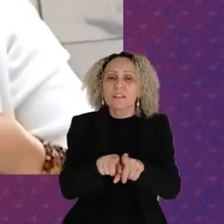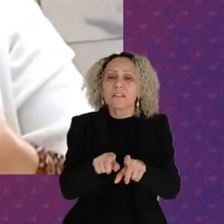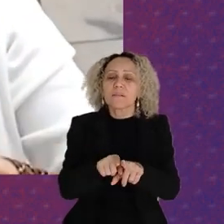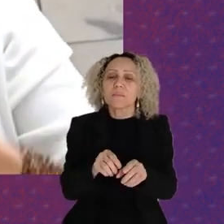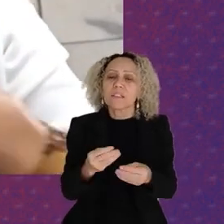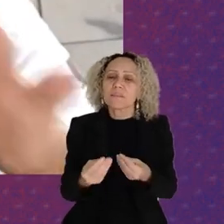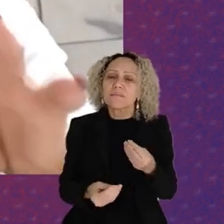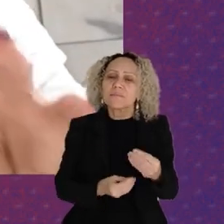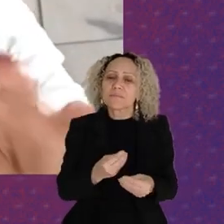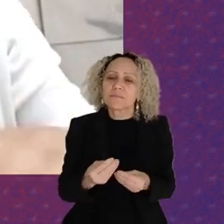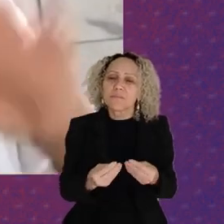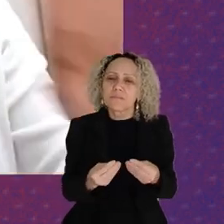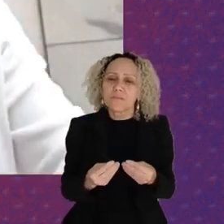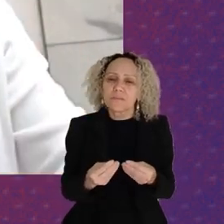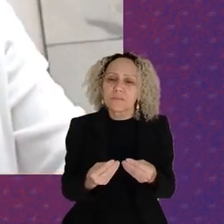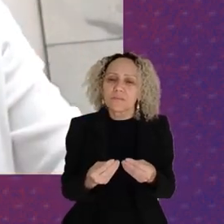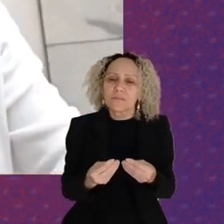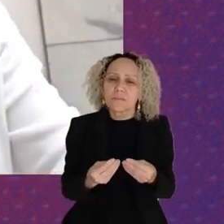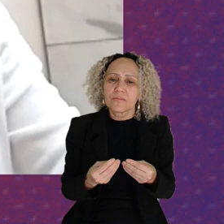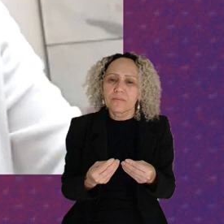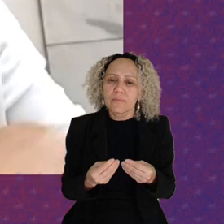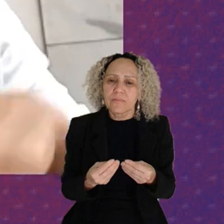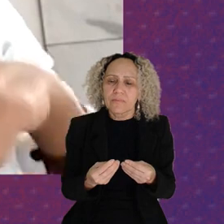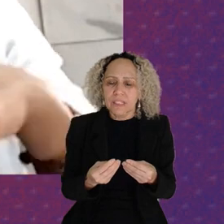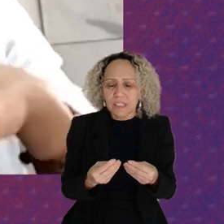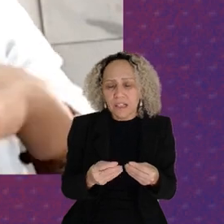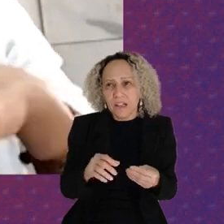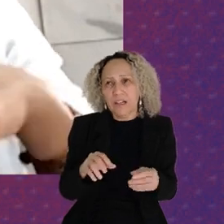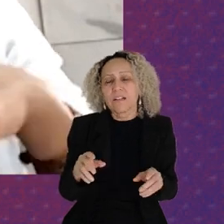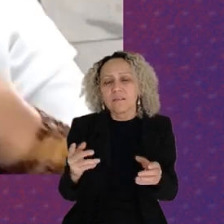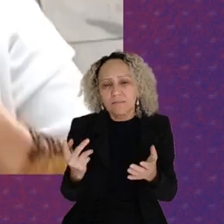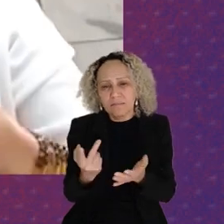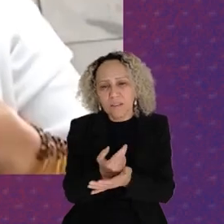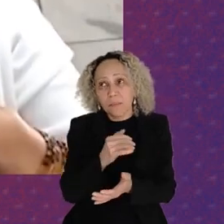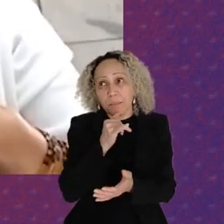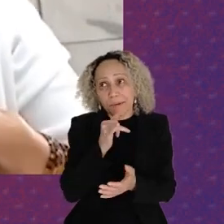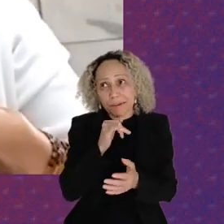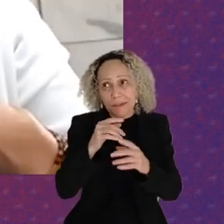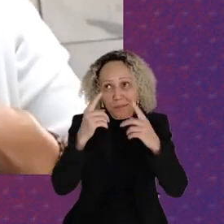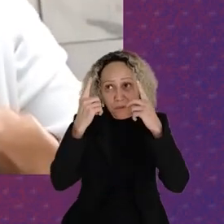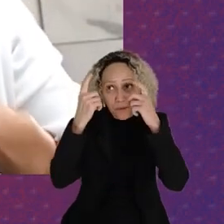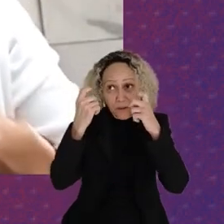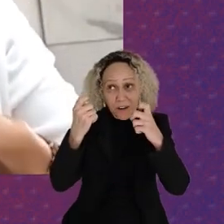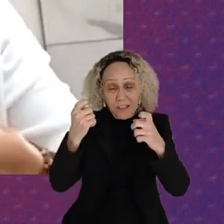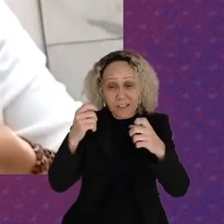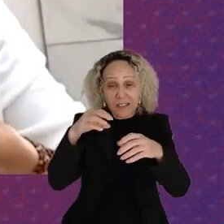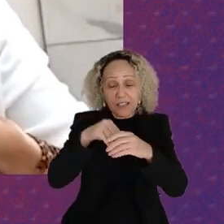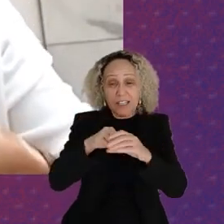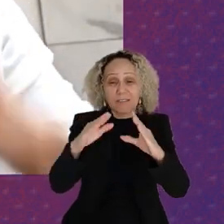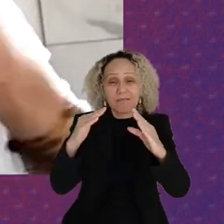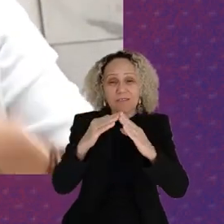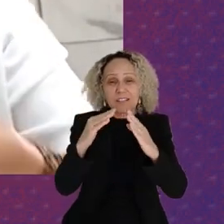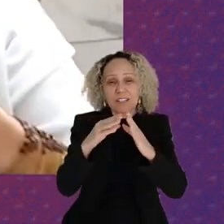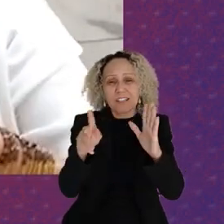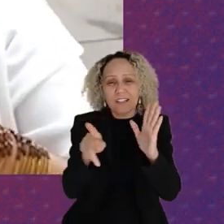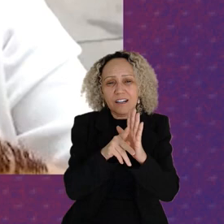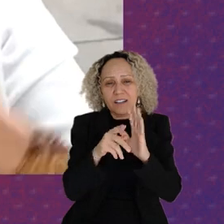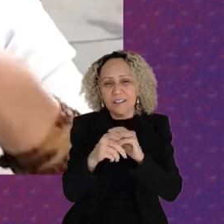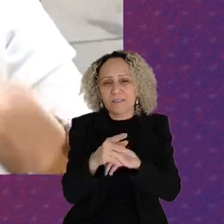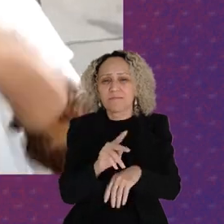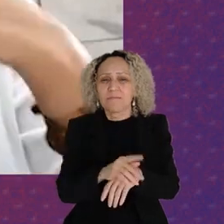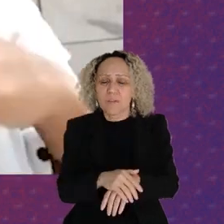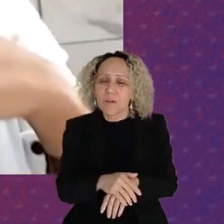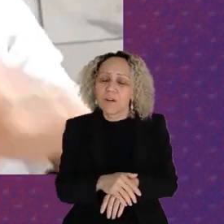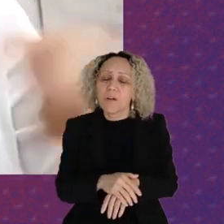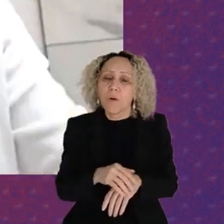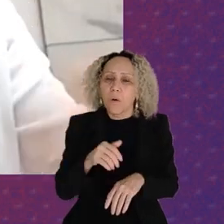íntimo, né, que é o feminicídio que decorre das violências domésticas. Mas a gente precisa começar a falar do feminicídio político. O feminicídio político,